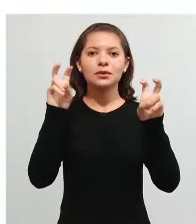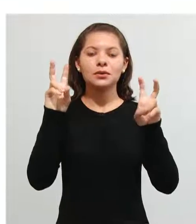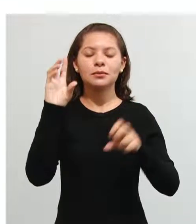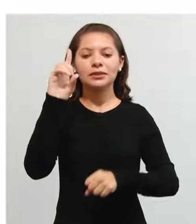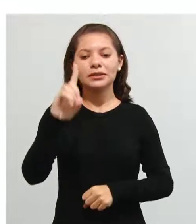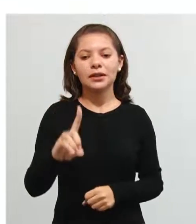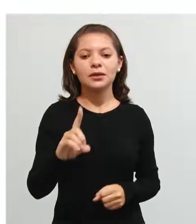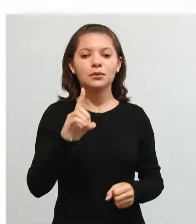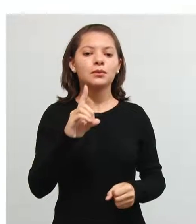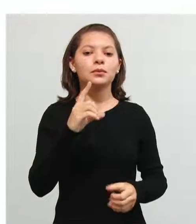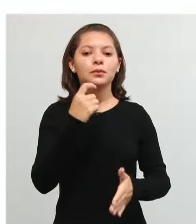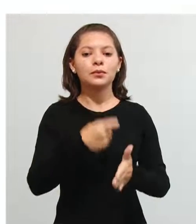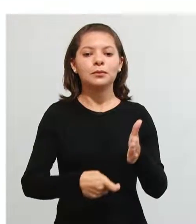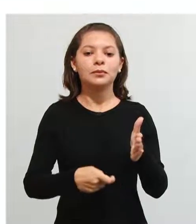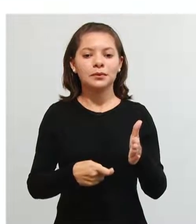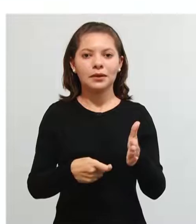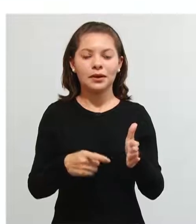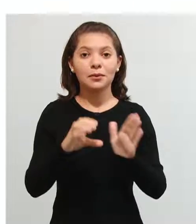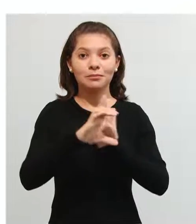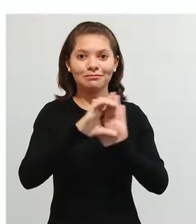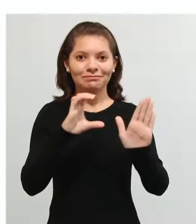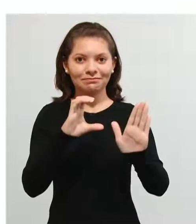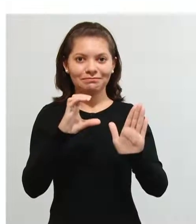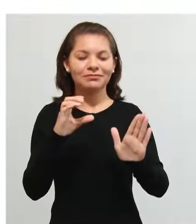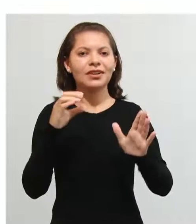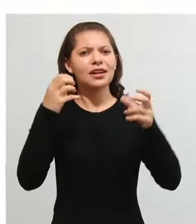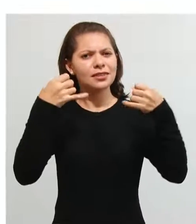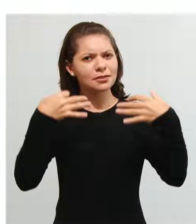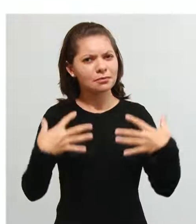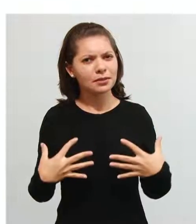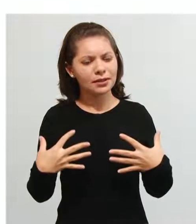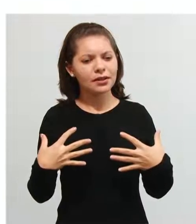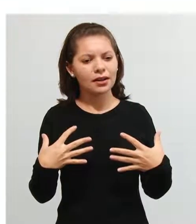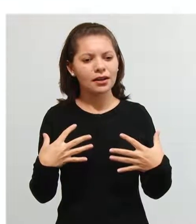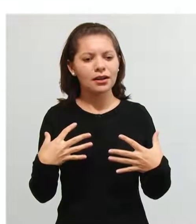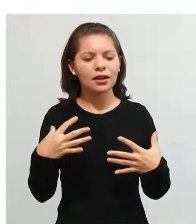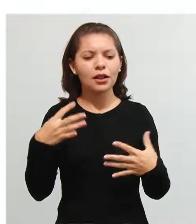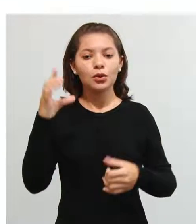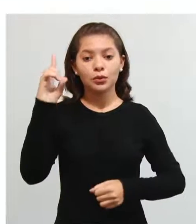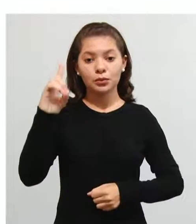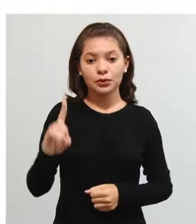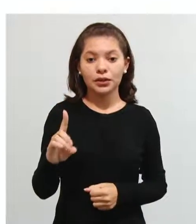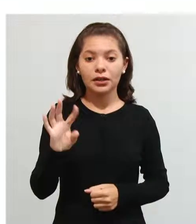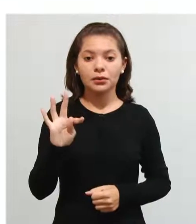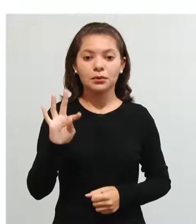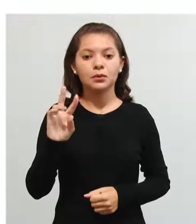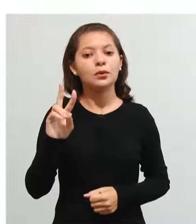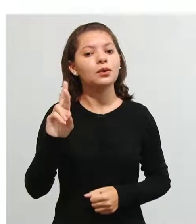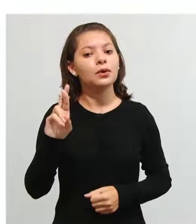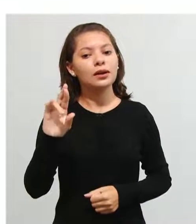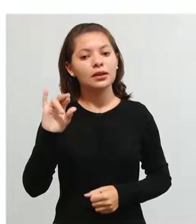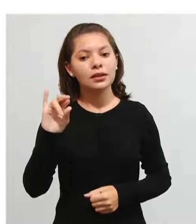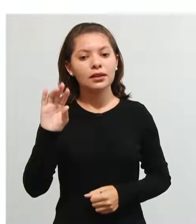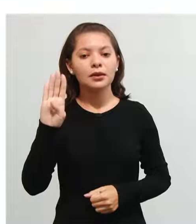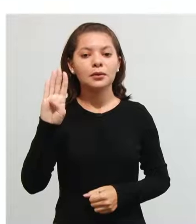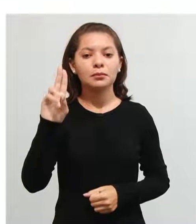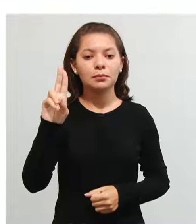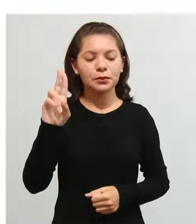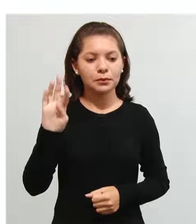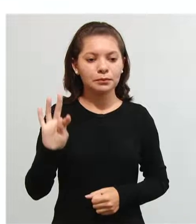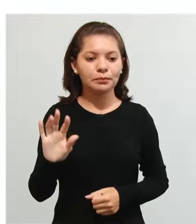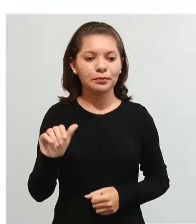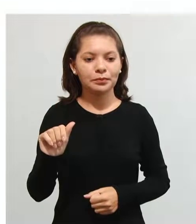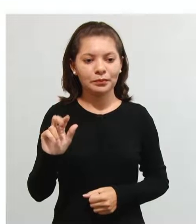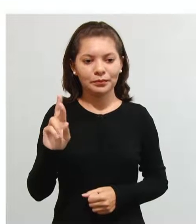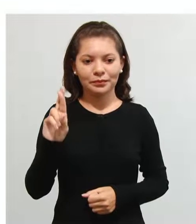direito tributário, né, o seu conceito. Vamos falar sobre fontes do direito tributário, o sistema tributário nacional também. Vamos